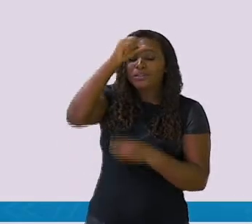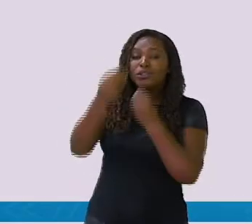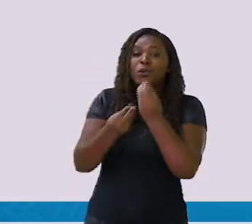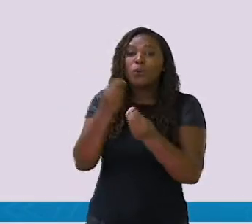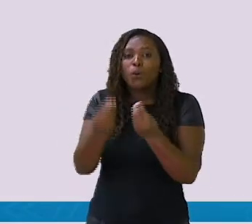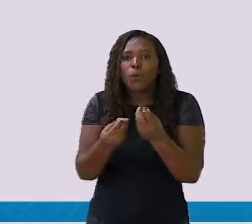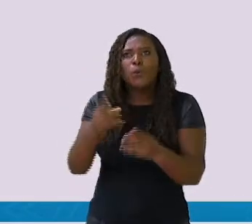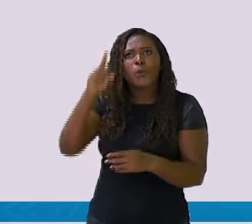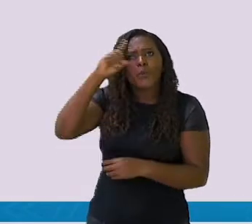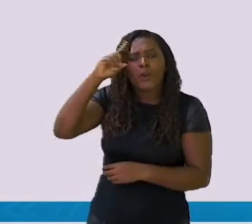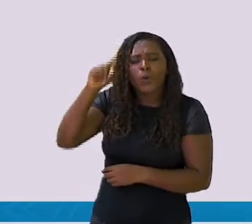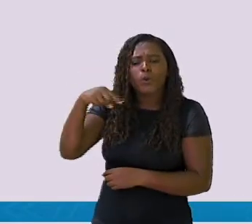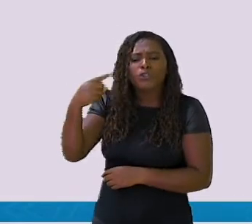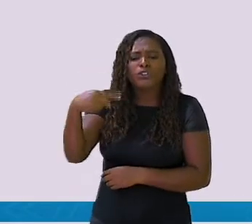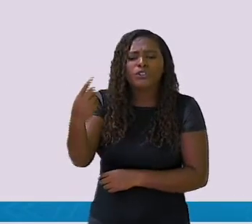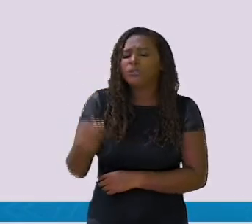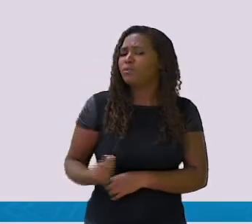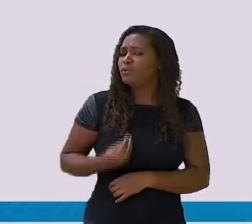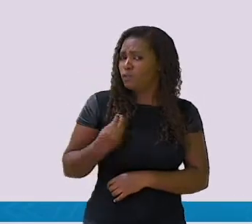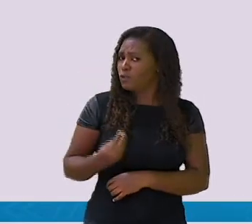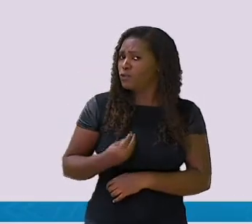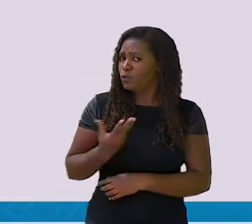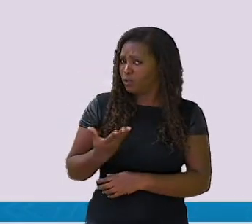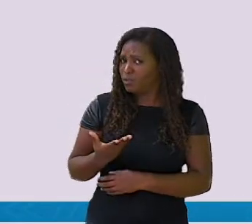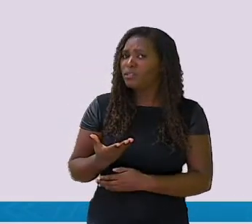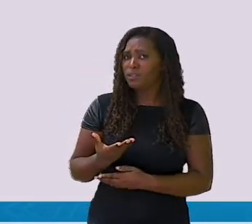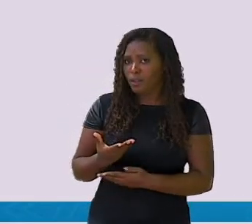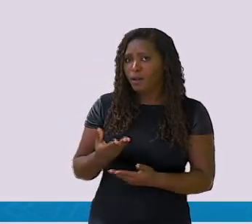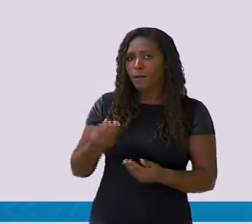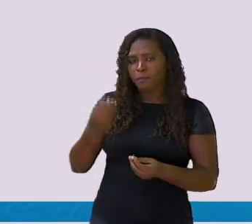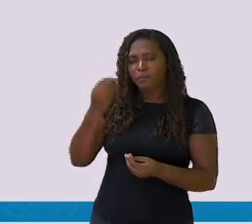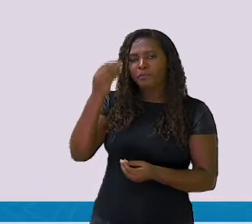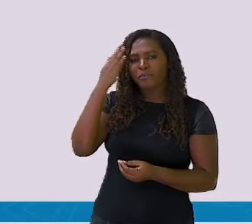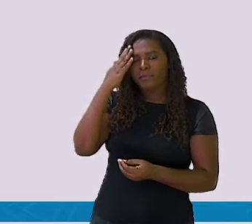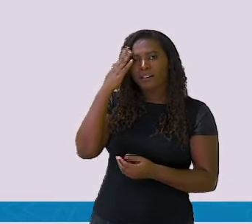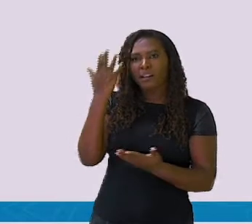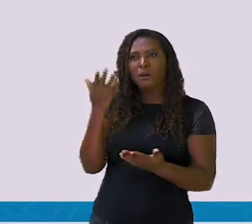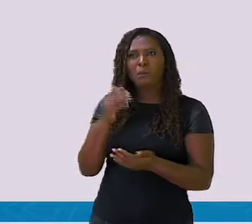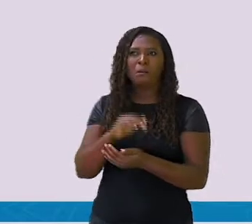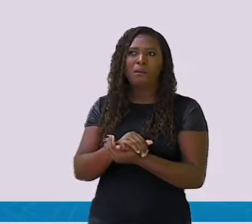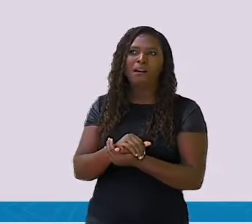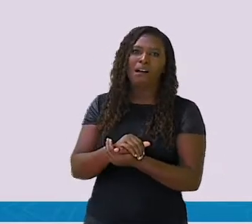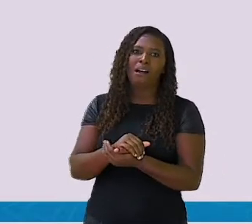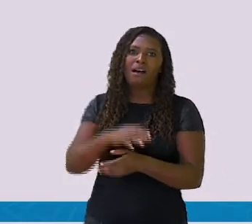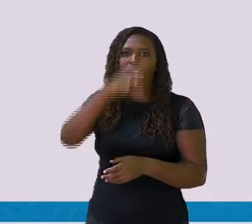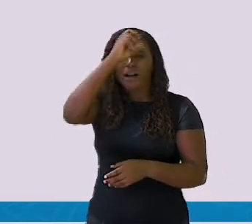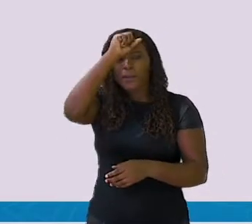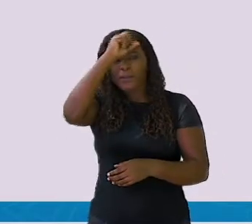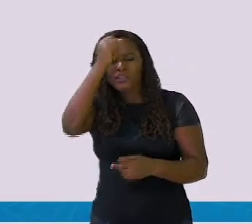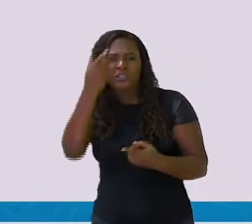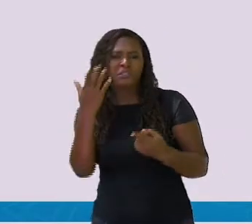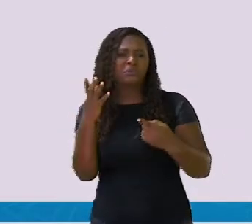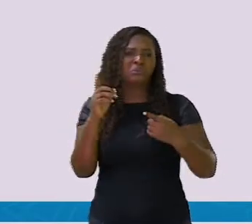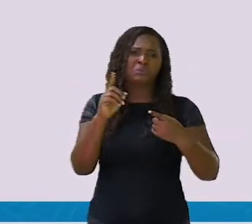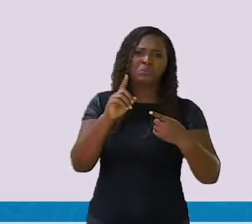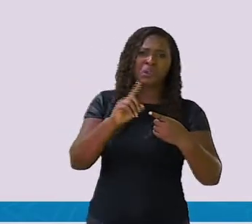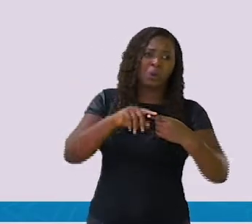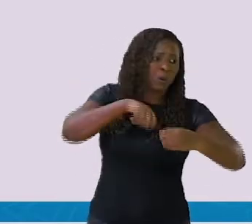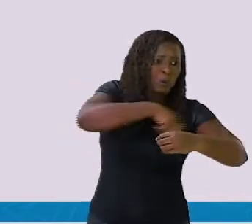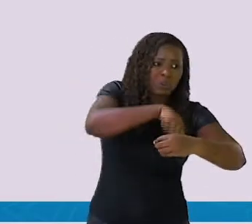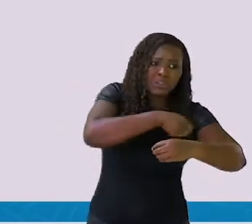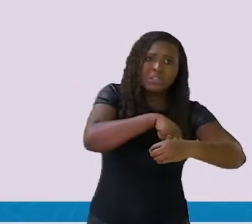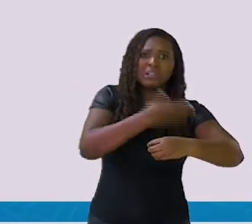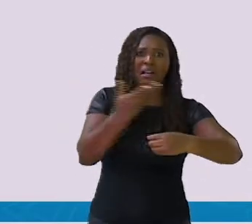coisas práticas, né? Da vida cotidiana ali, o que precisava se fazer. Então, aprendia sobre uma determinada situação